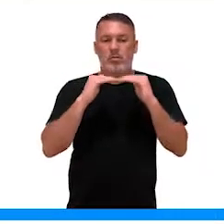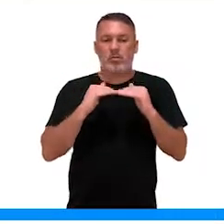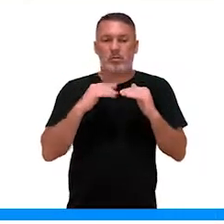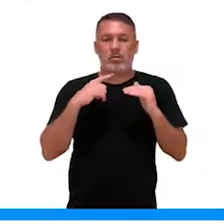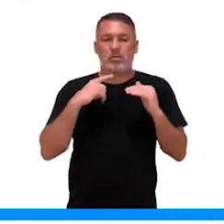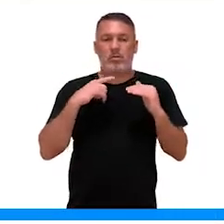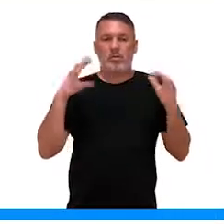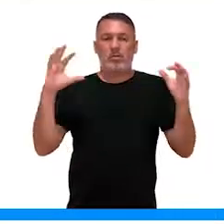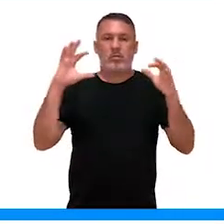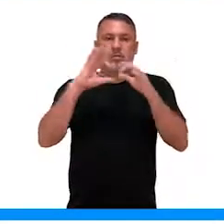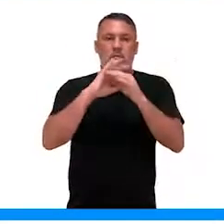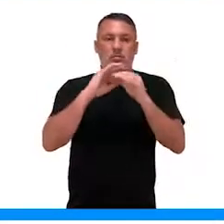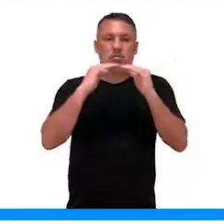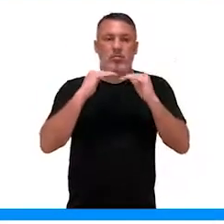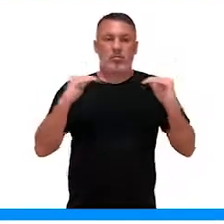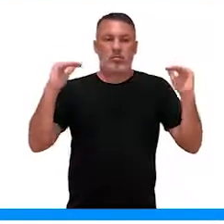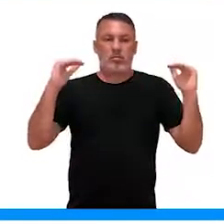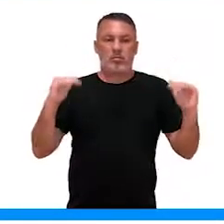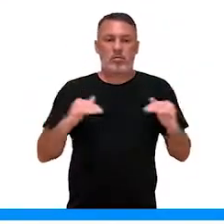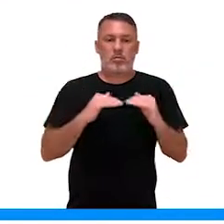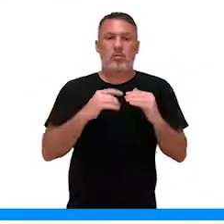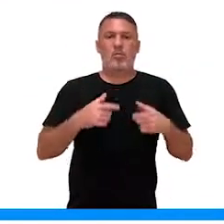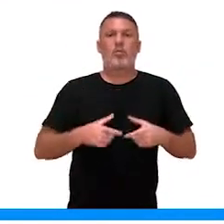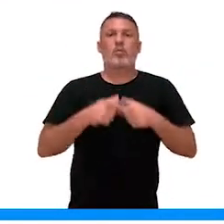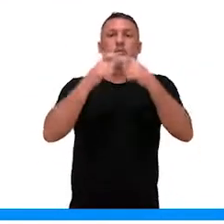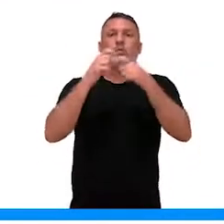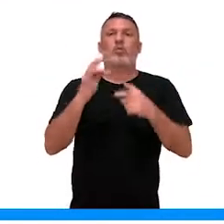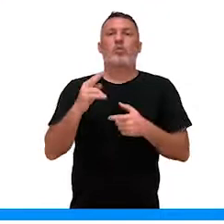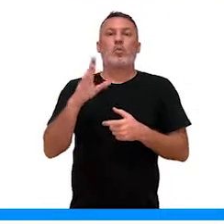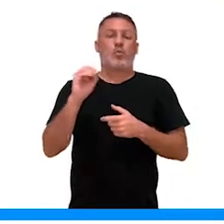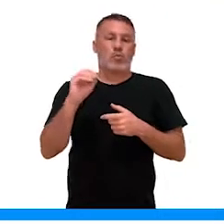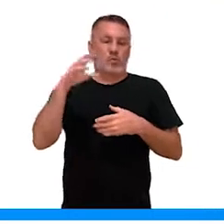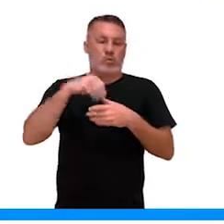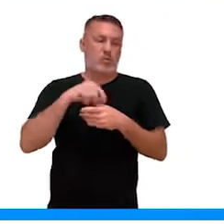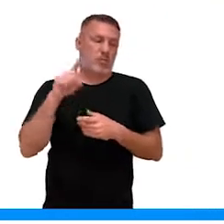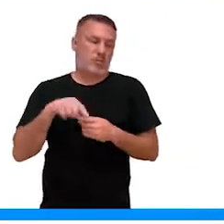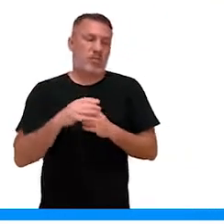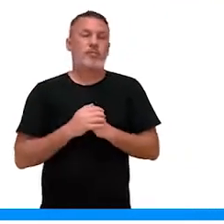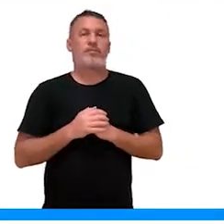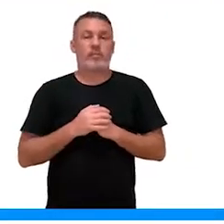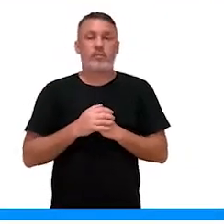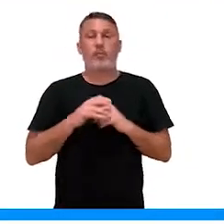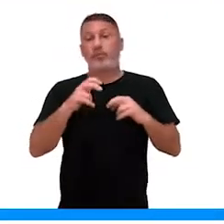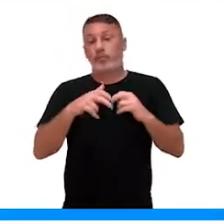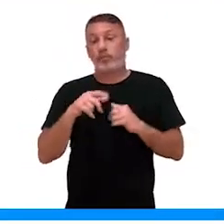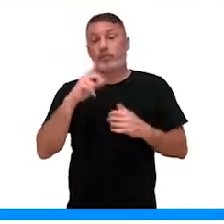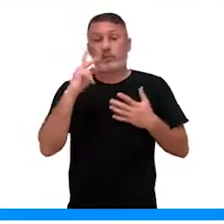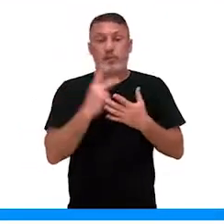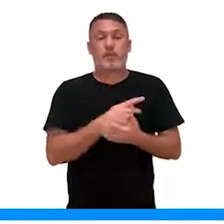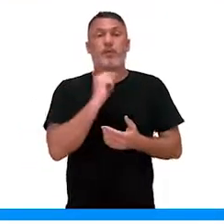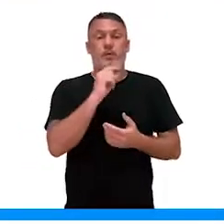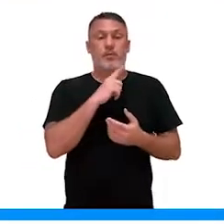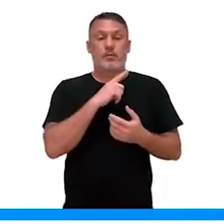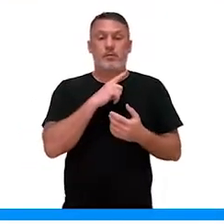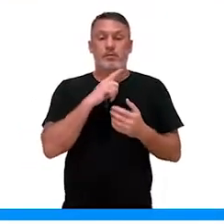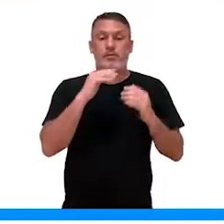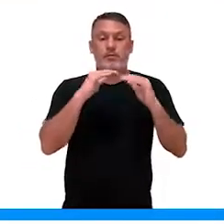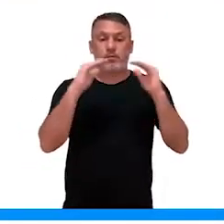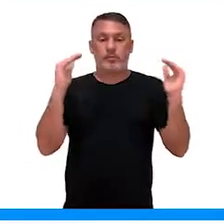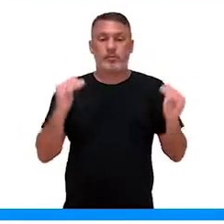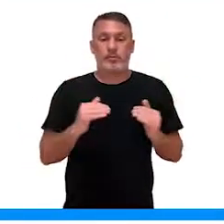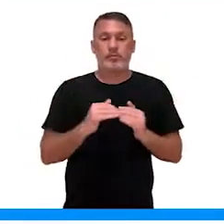se fecham e formam esse tubo neural que está mostrando aí pra gente. Então, isso daqui é o embrião com a sua fase de